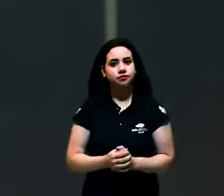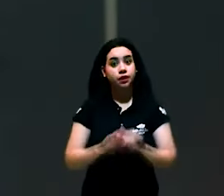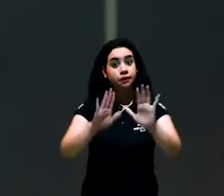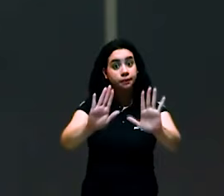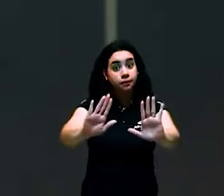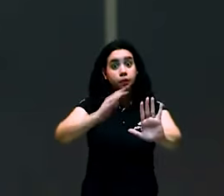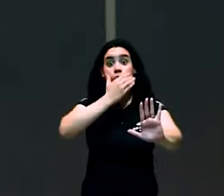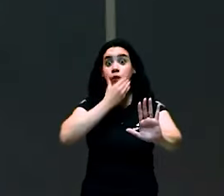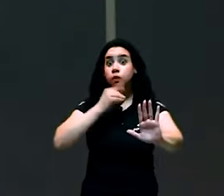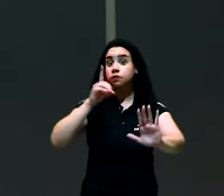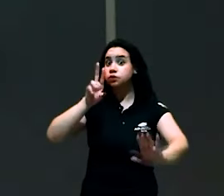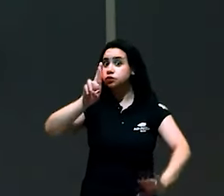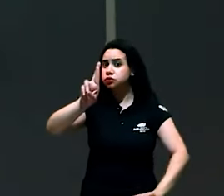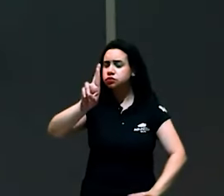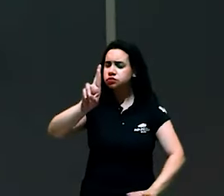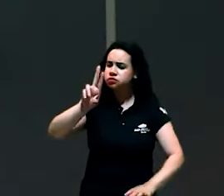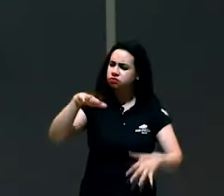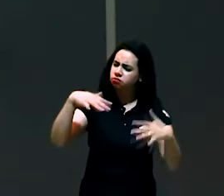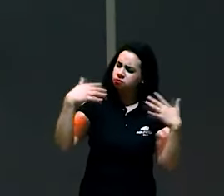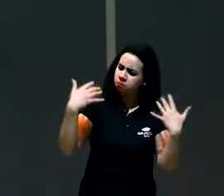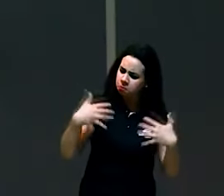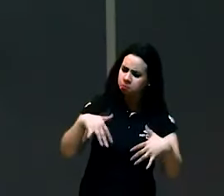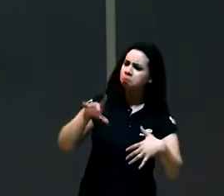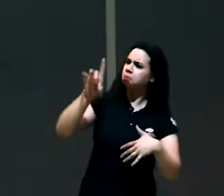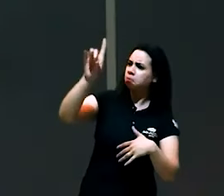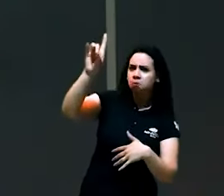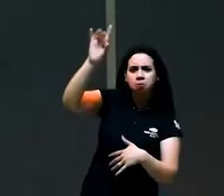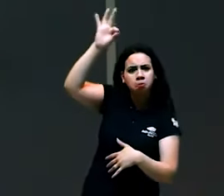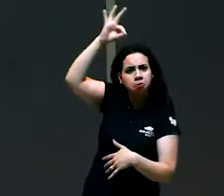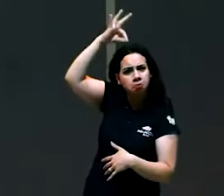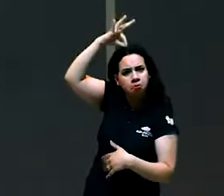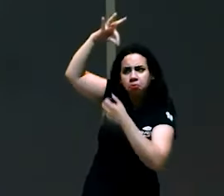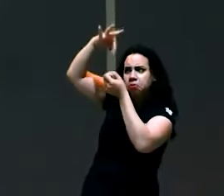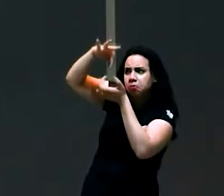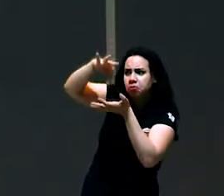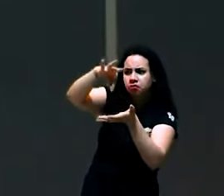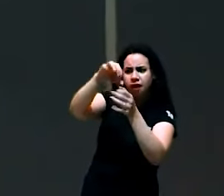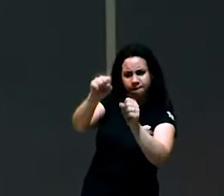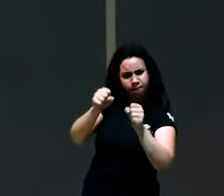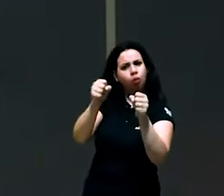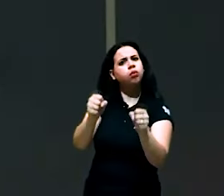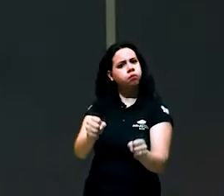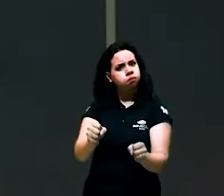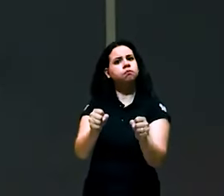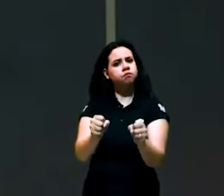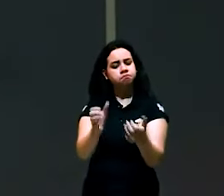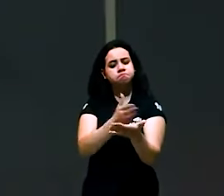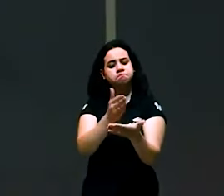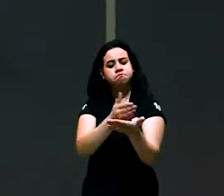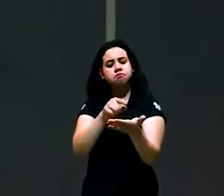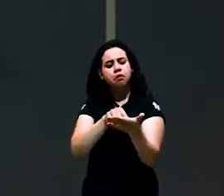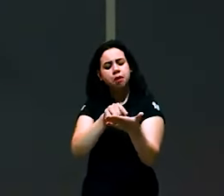impactado pelo poder do Espírito Santo que se derramou em Atos capítulo número